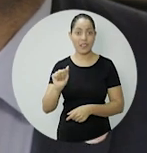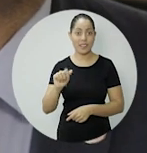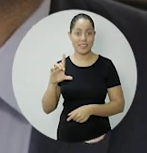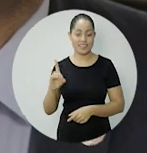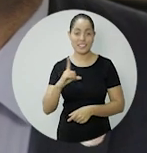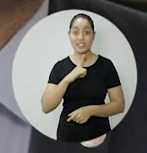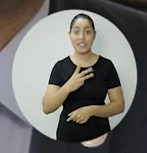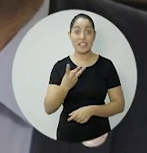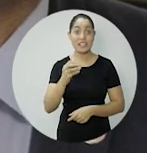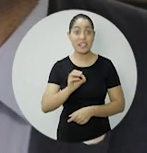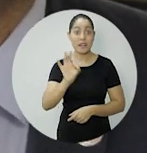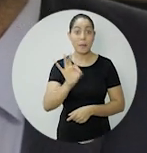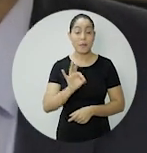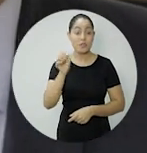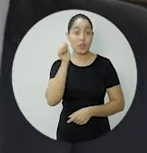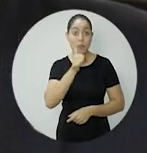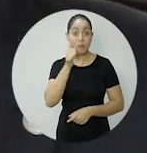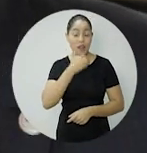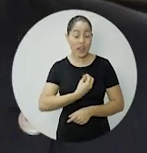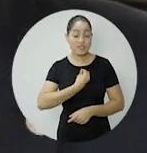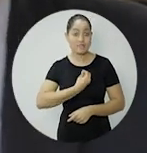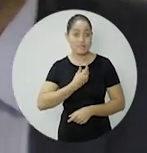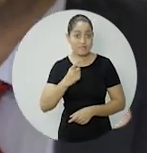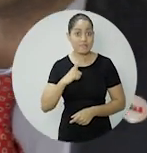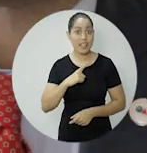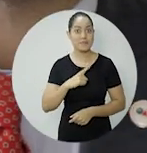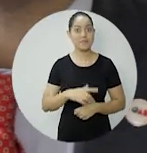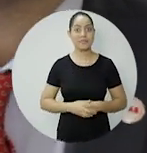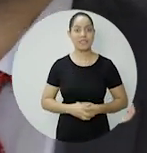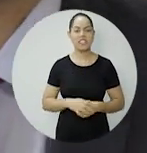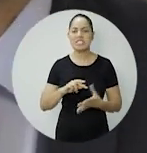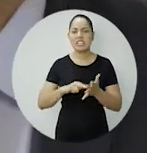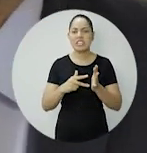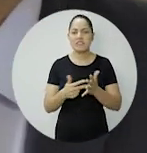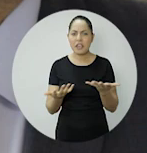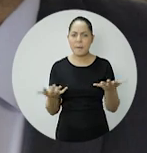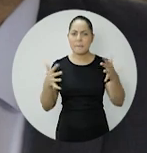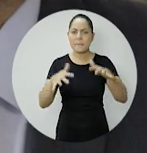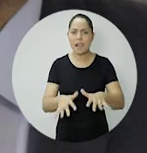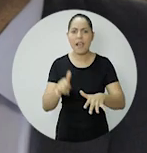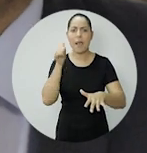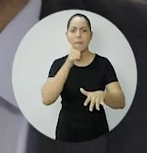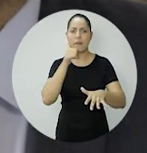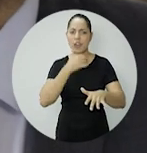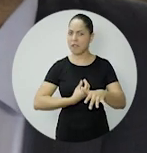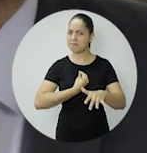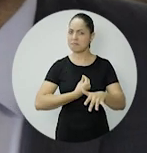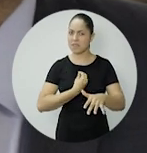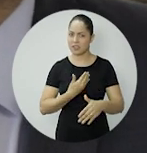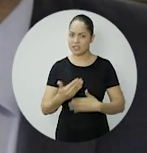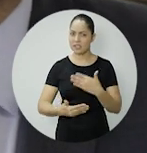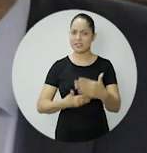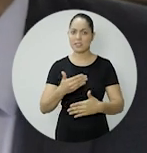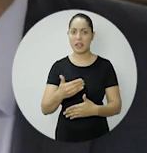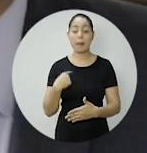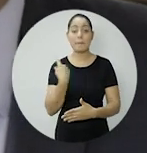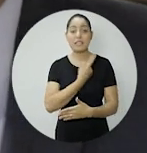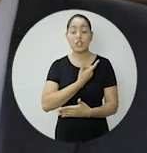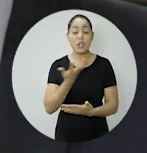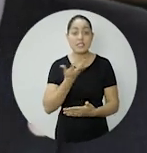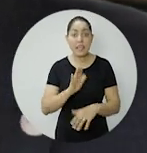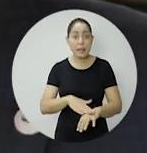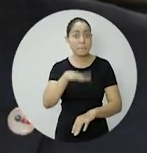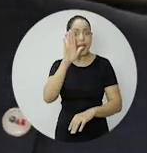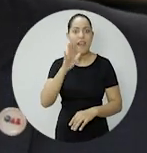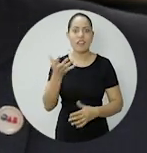de 30% na sua diretoria de mulheres. Isso demonstra a inserção da mulher dentro da nossa entidade, mas